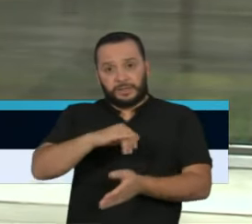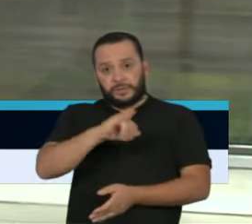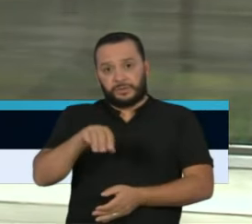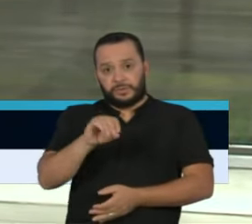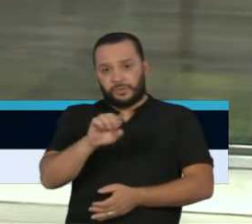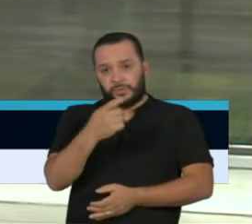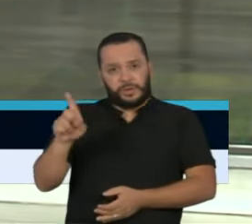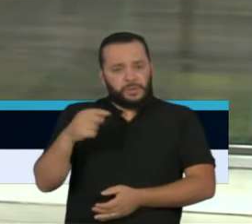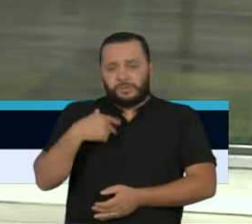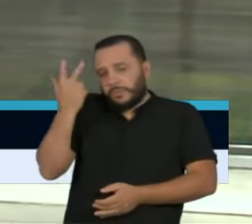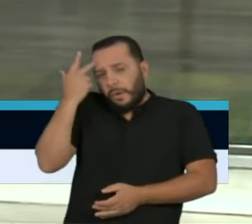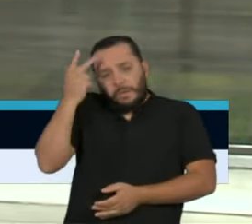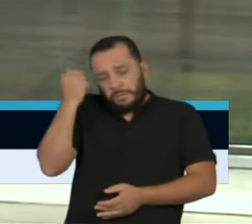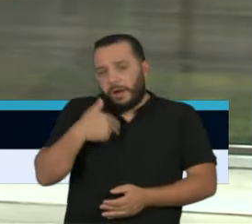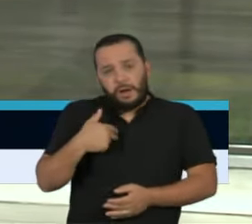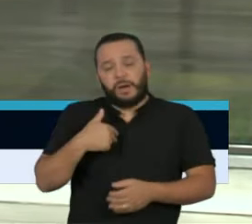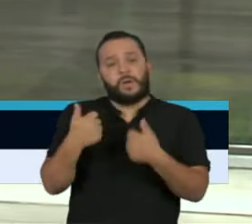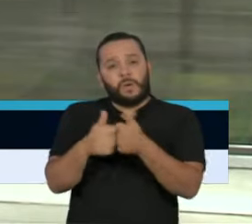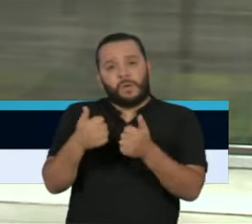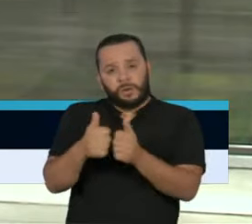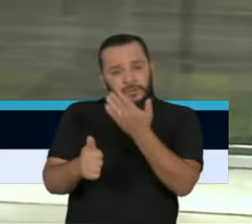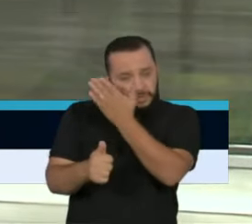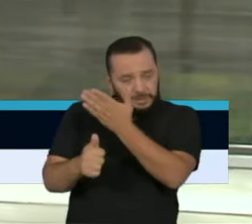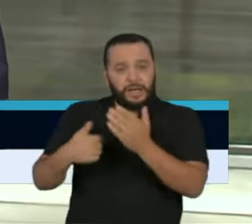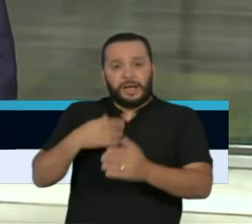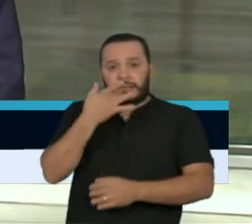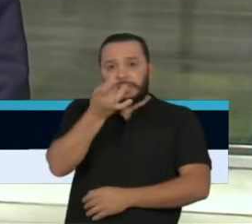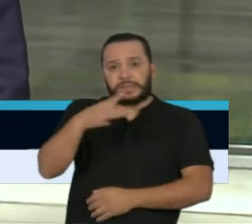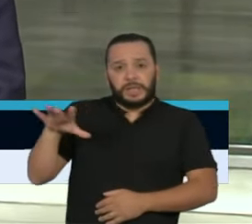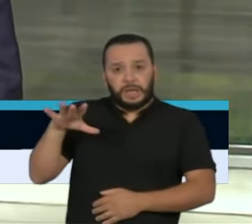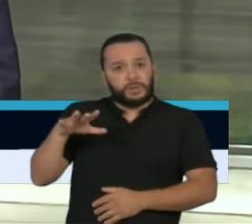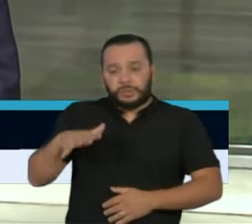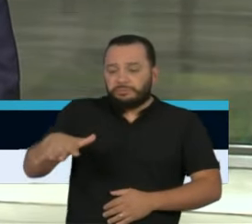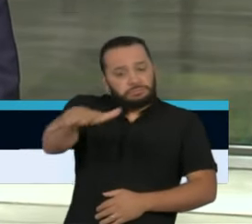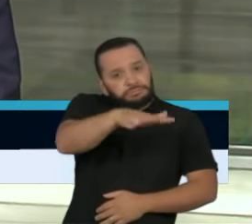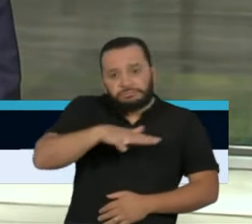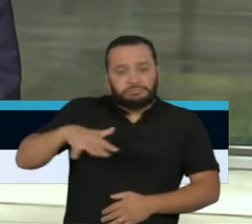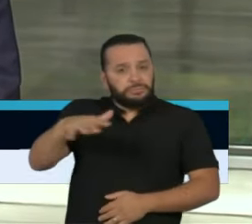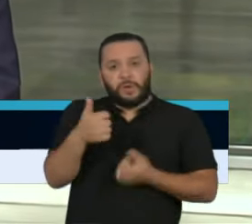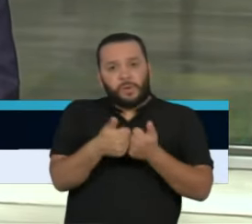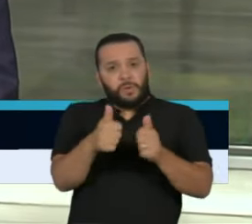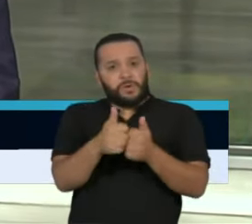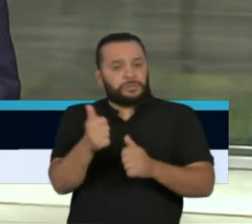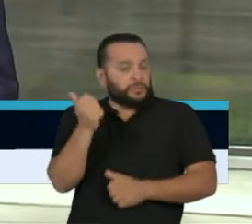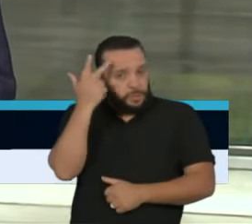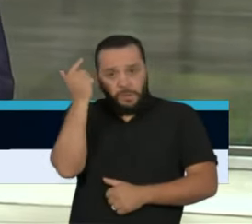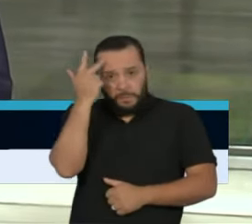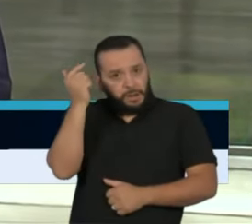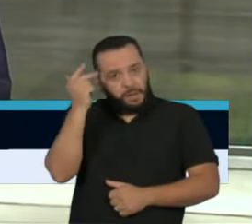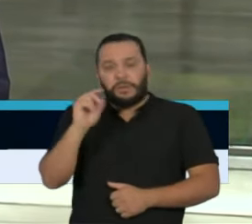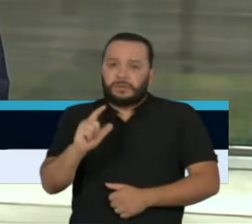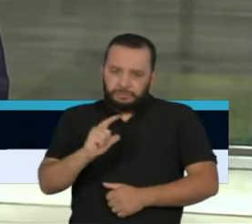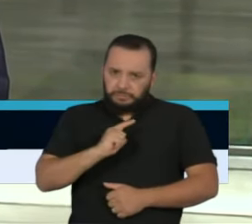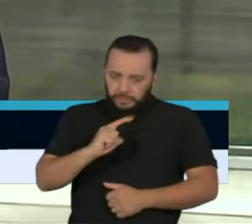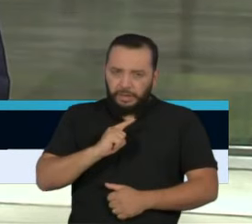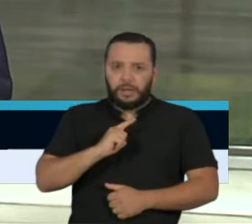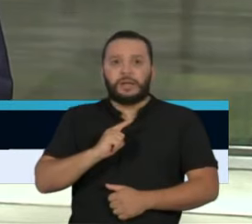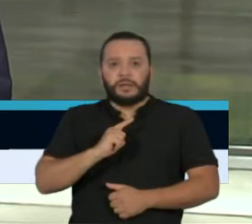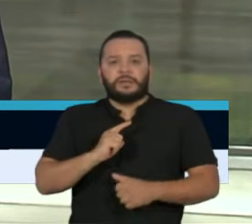de regularidade em Santos, na Baixada Santista, de forma geral, todos os municípios, com o funcionamento